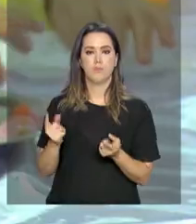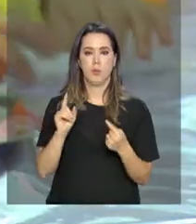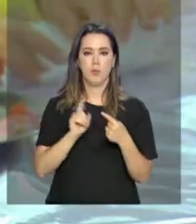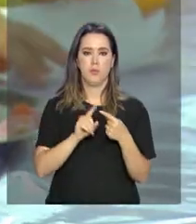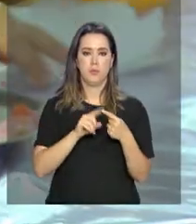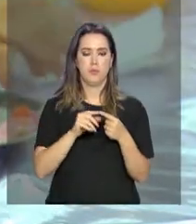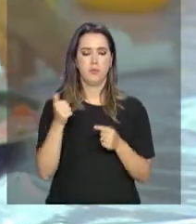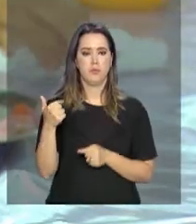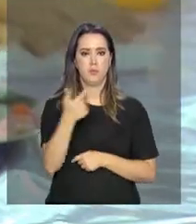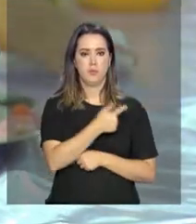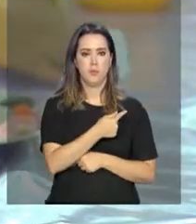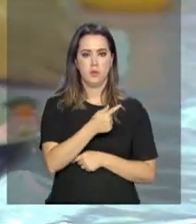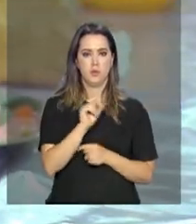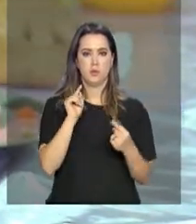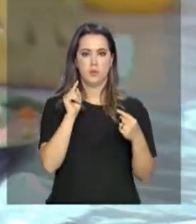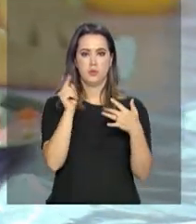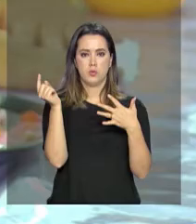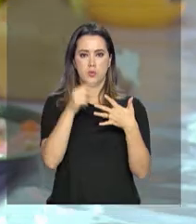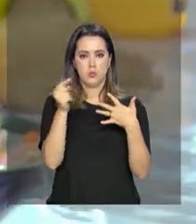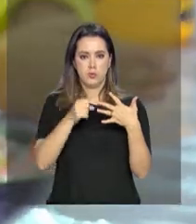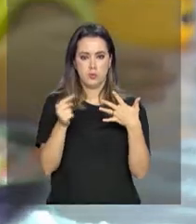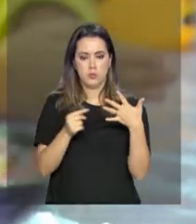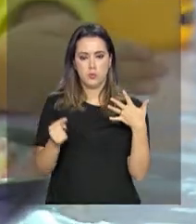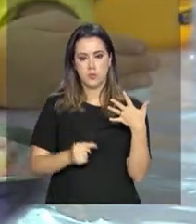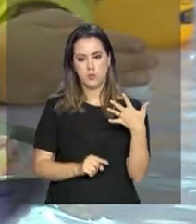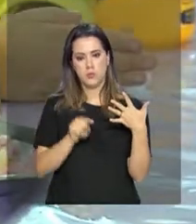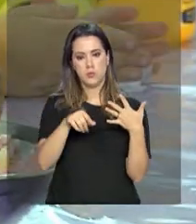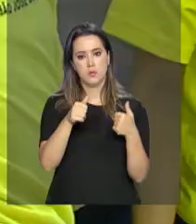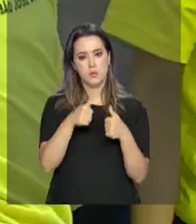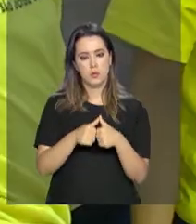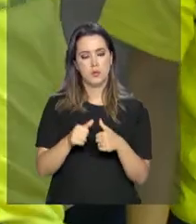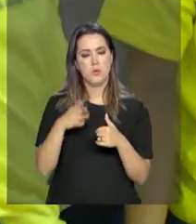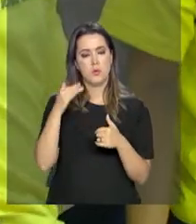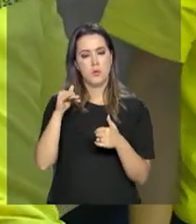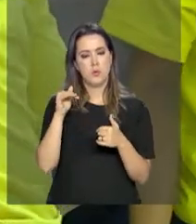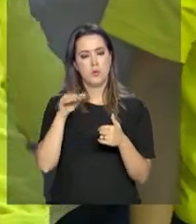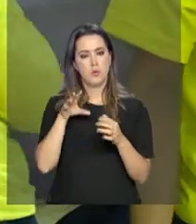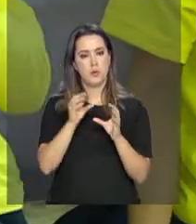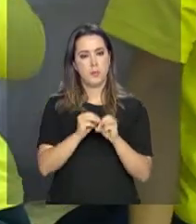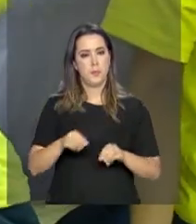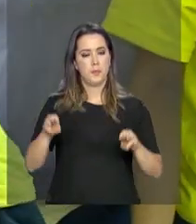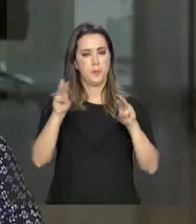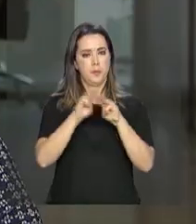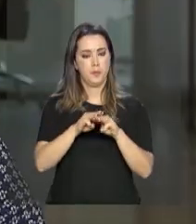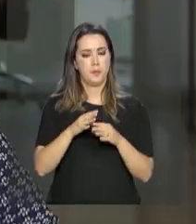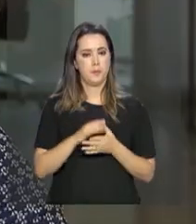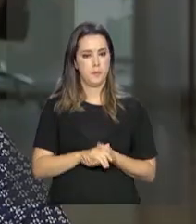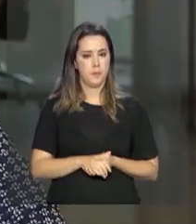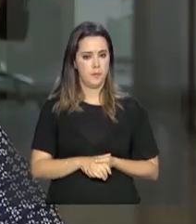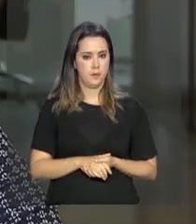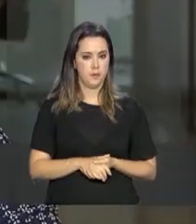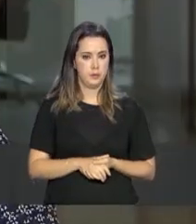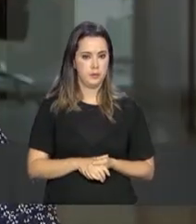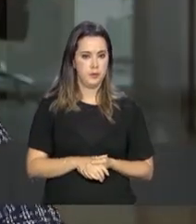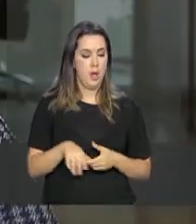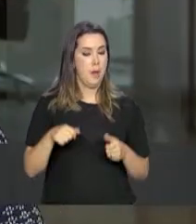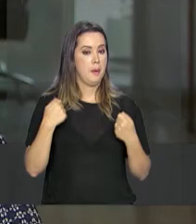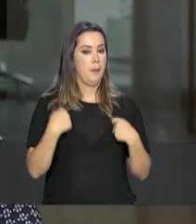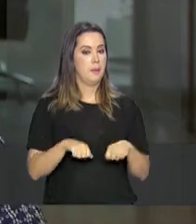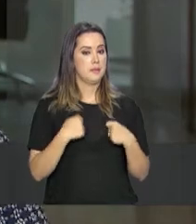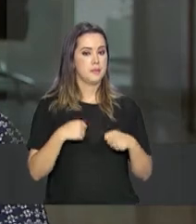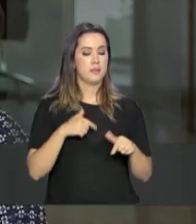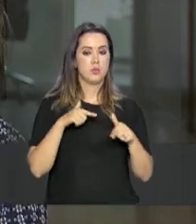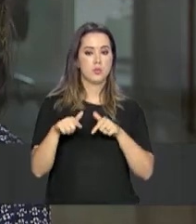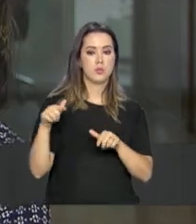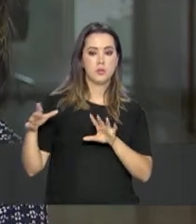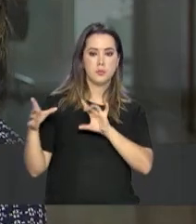17 Objetivos de Desenvolvimento Sustentável estabelecidos pelas Nações Unidas. Eu tenho que ter ações conjugadas,